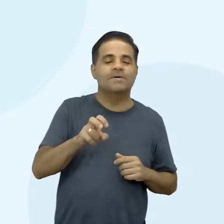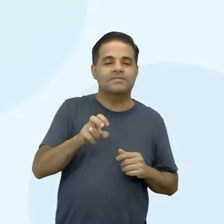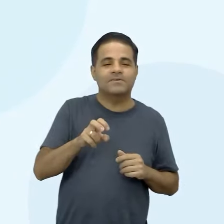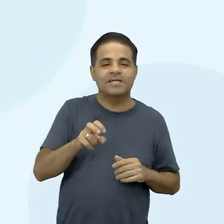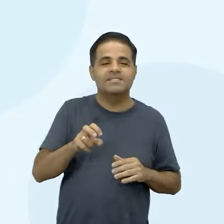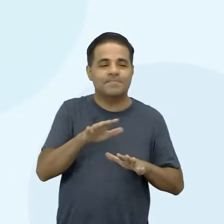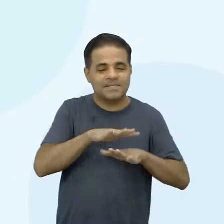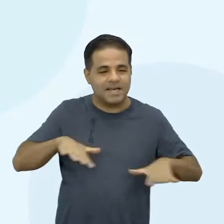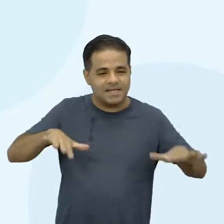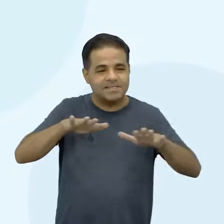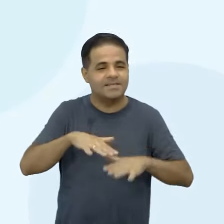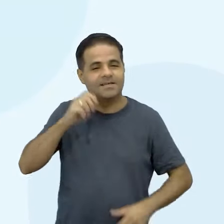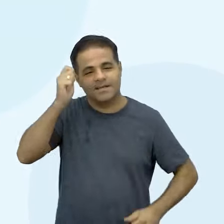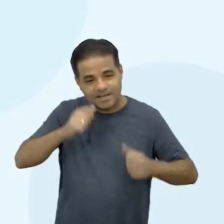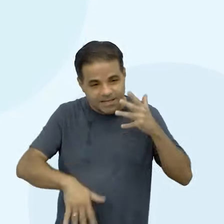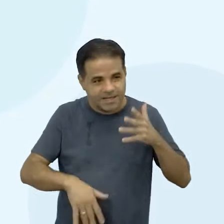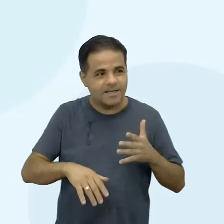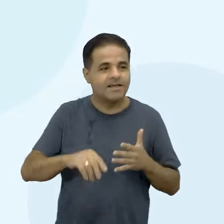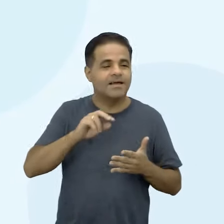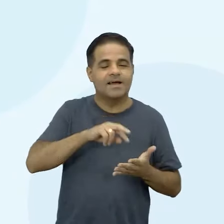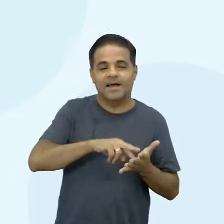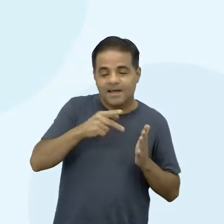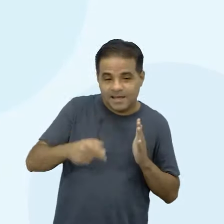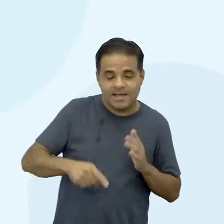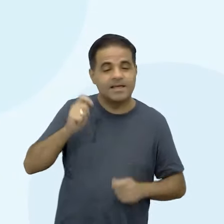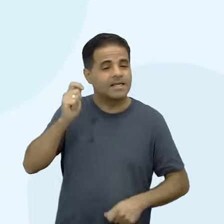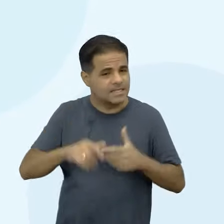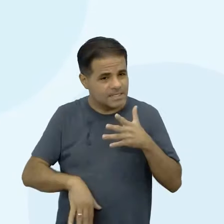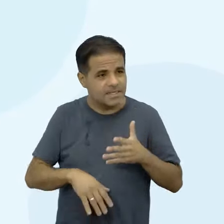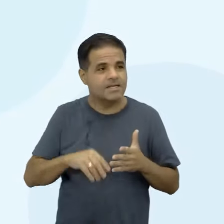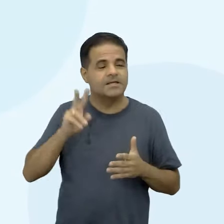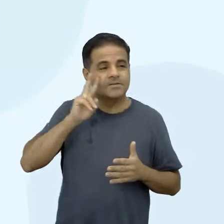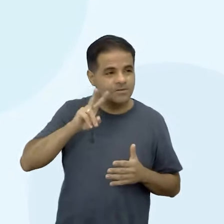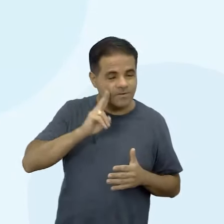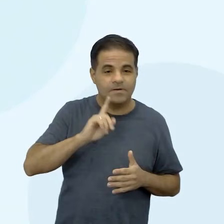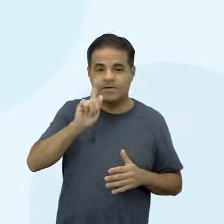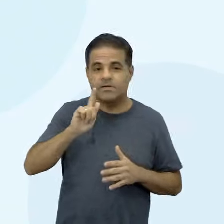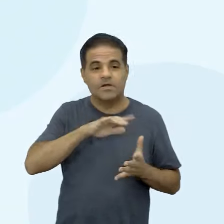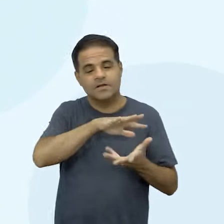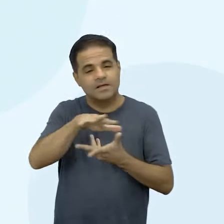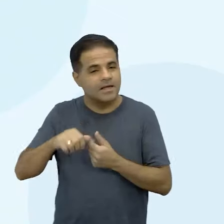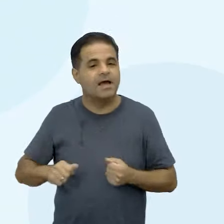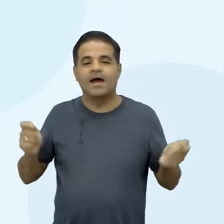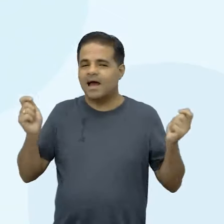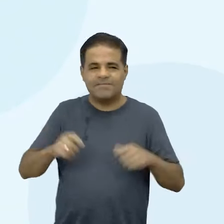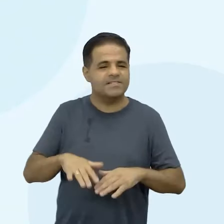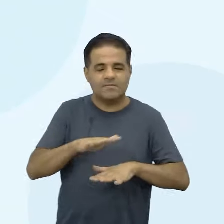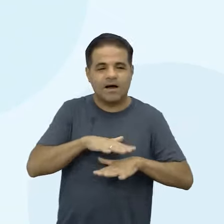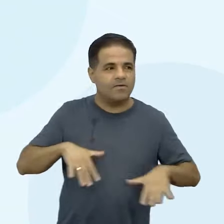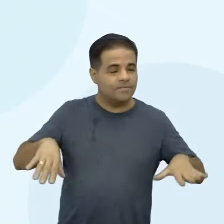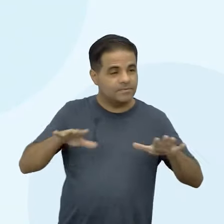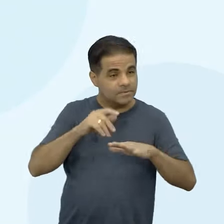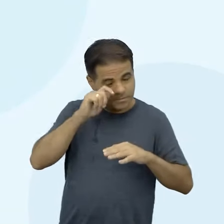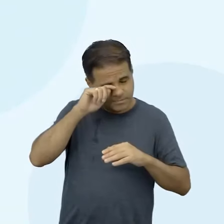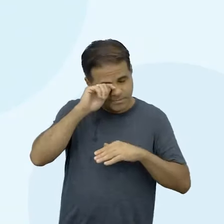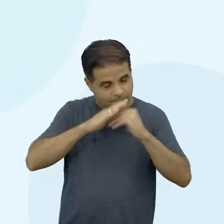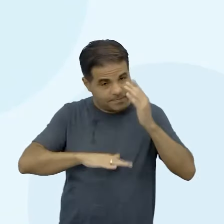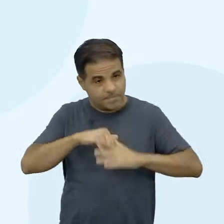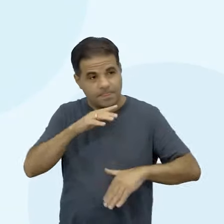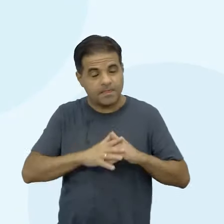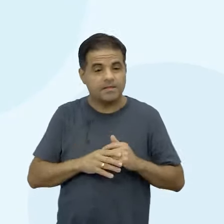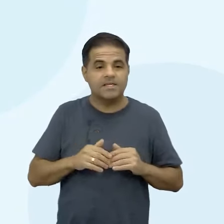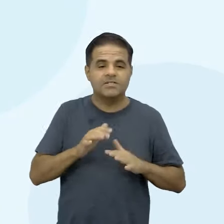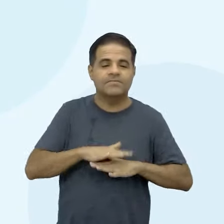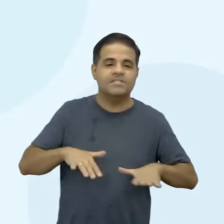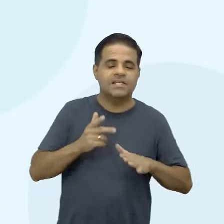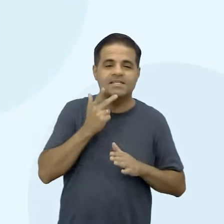componentes. Componentes é como se fossem as nossas matérias, né? História, geografia e tal, mas esses são componentes específicos, têm nomes diferentes,